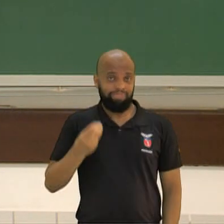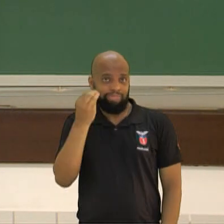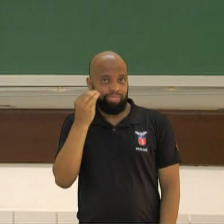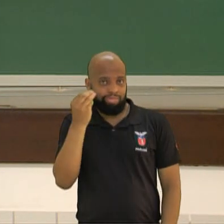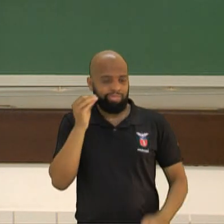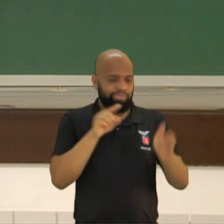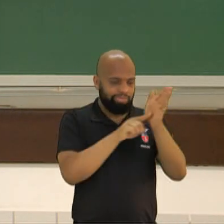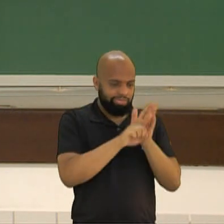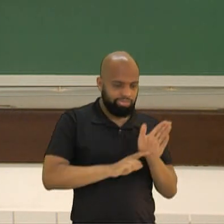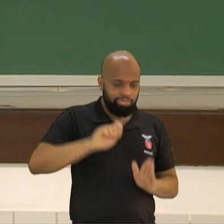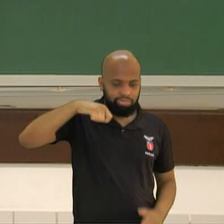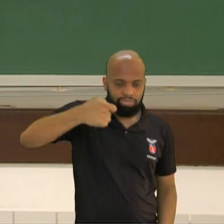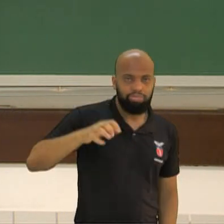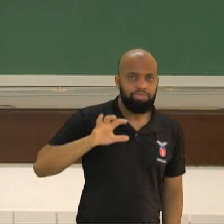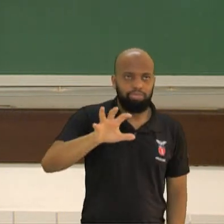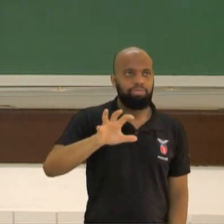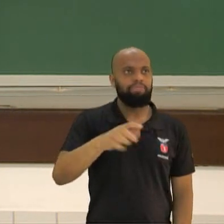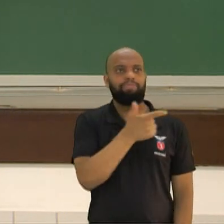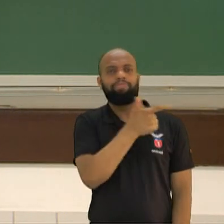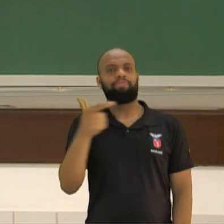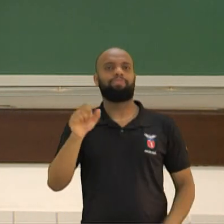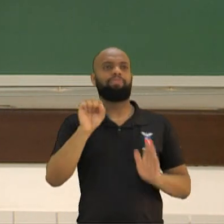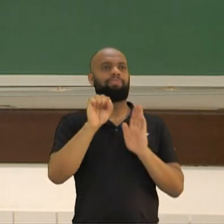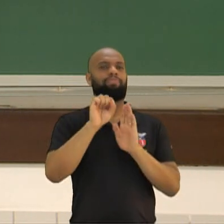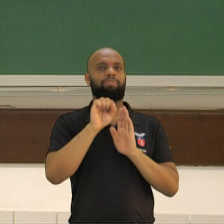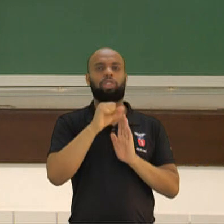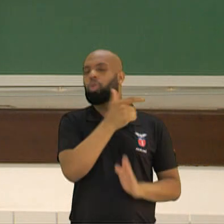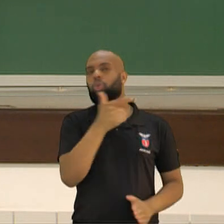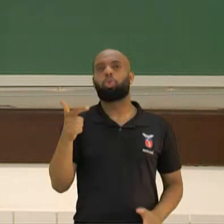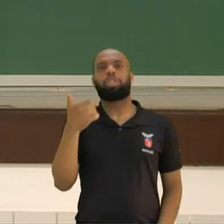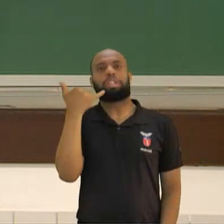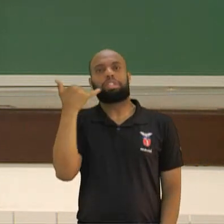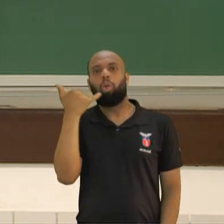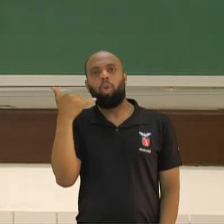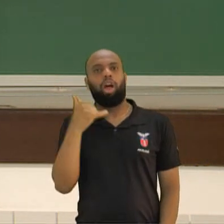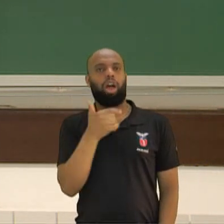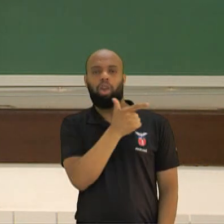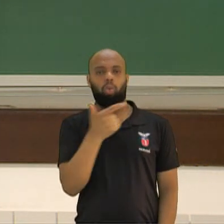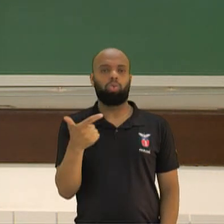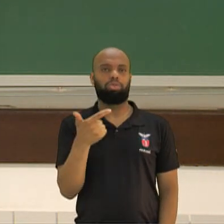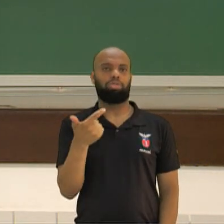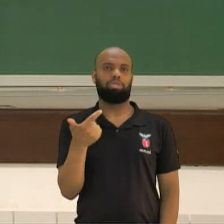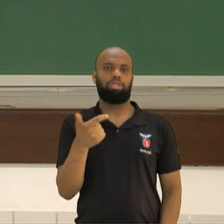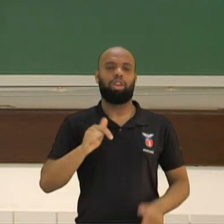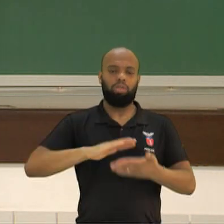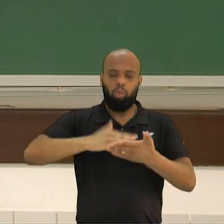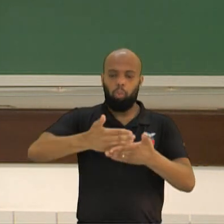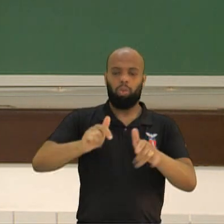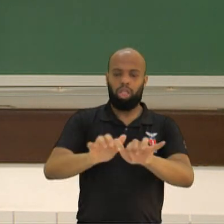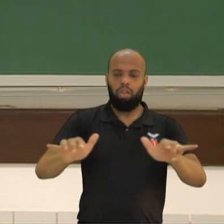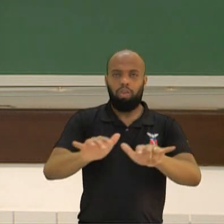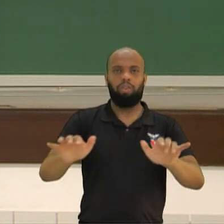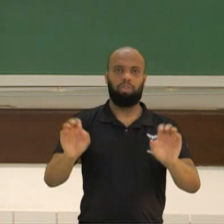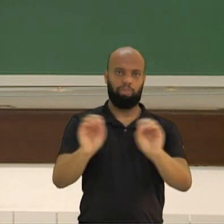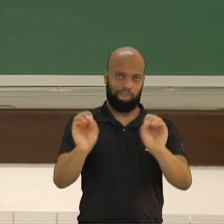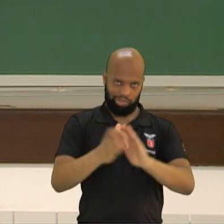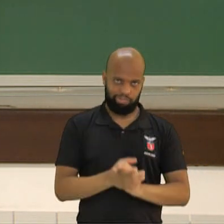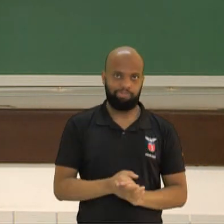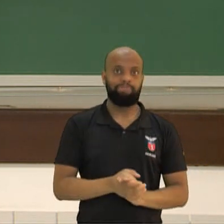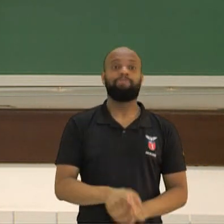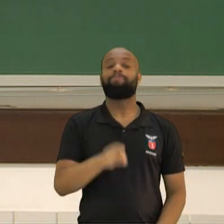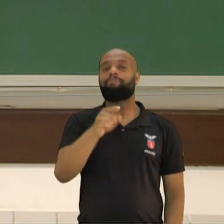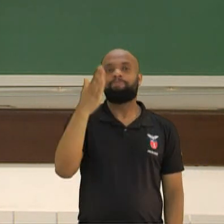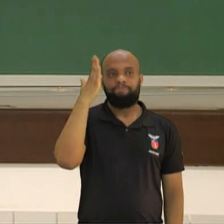tentou pesquisar esse tipo de coisa, ele não tinha celular, ele não tinha telefone, ele não tinha computador. Para vocês terem